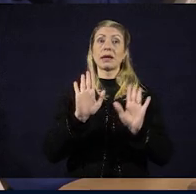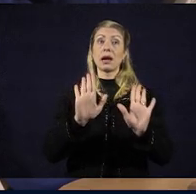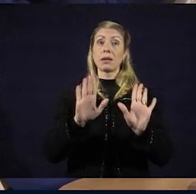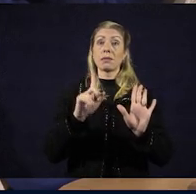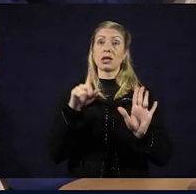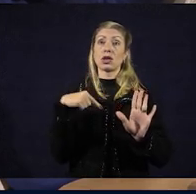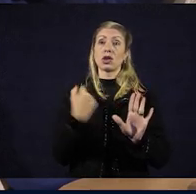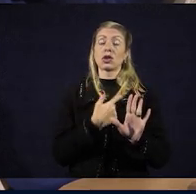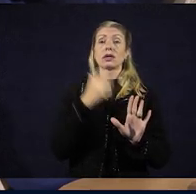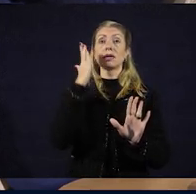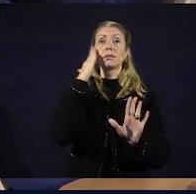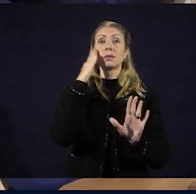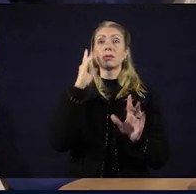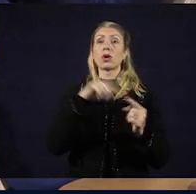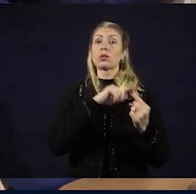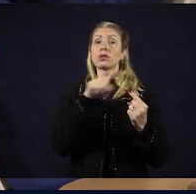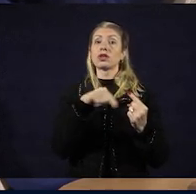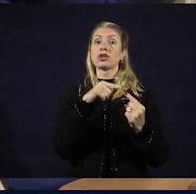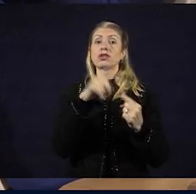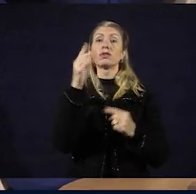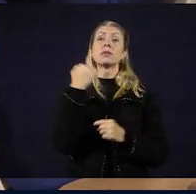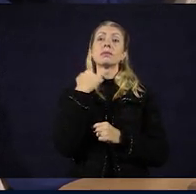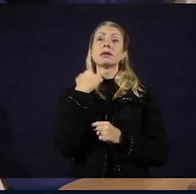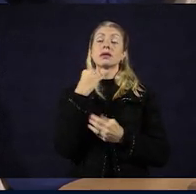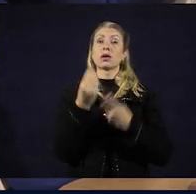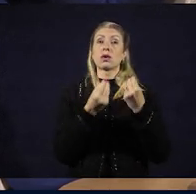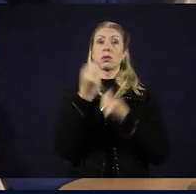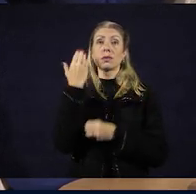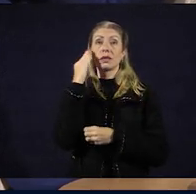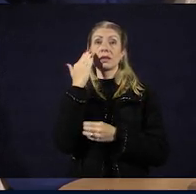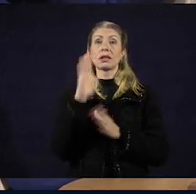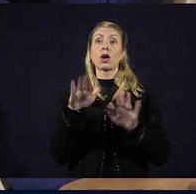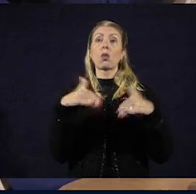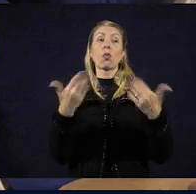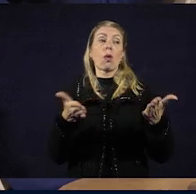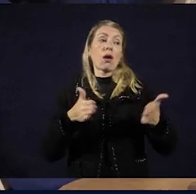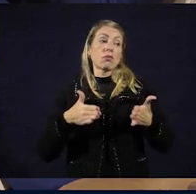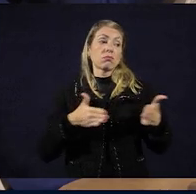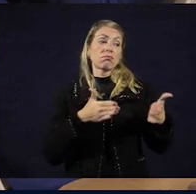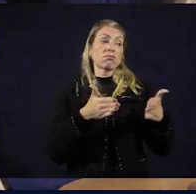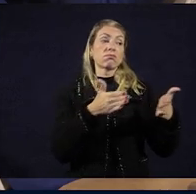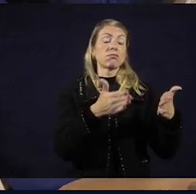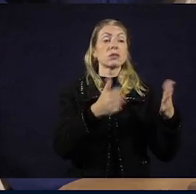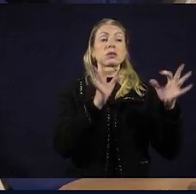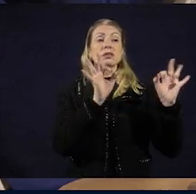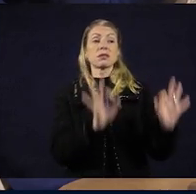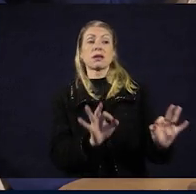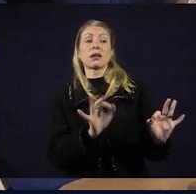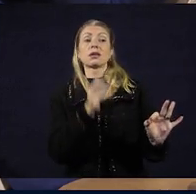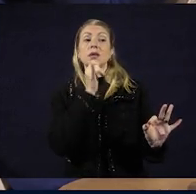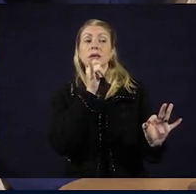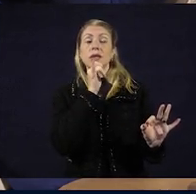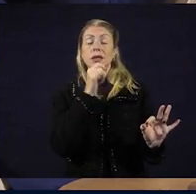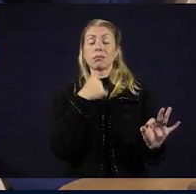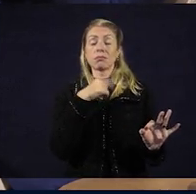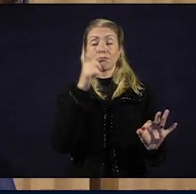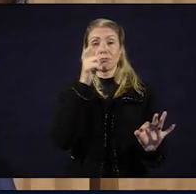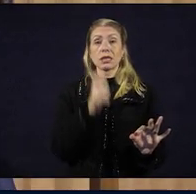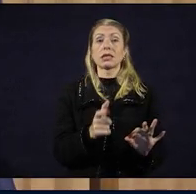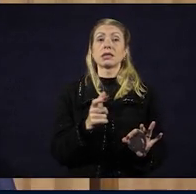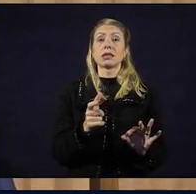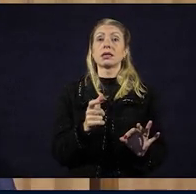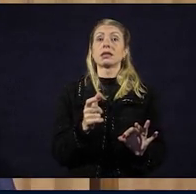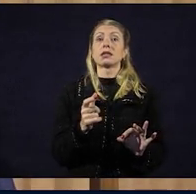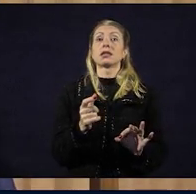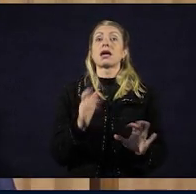gente tem uma Prost lá no banco de entender Qual a direção né é muito mais importante porque eu acho curioso que às vezes pergunta